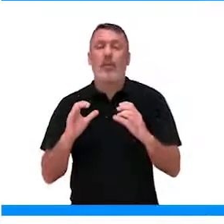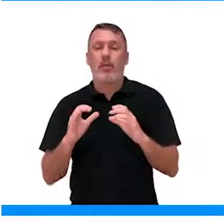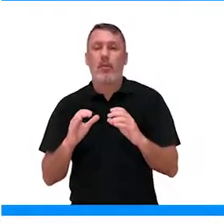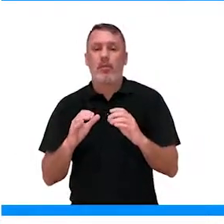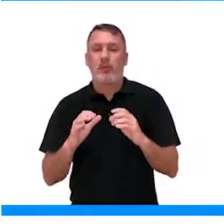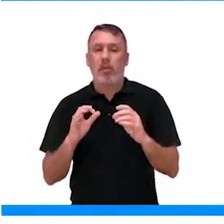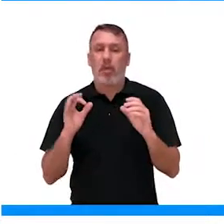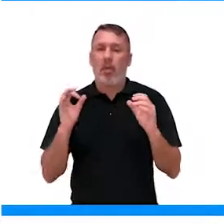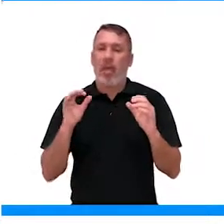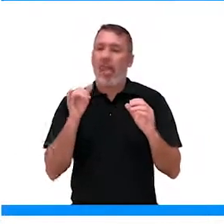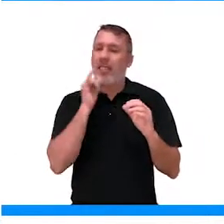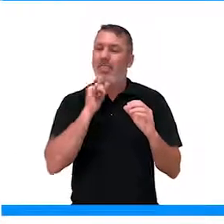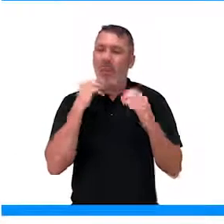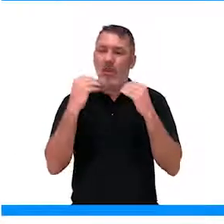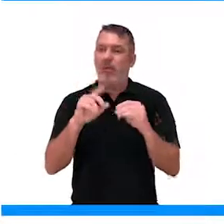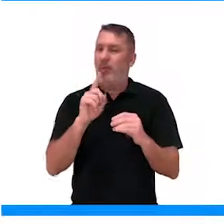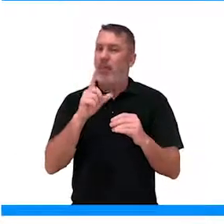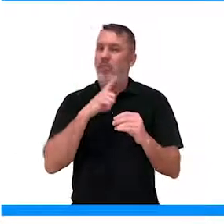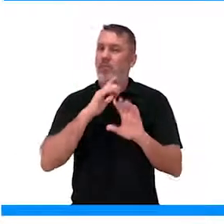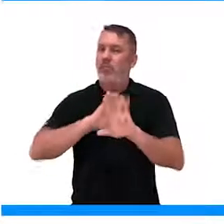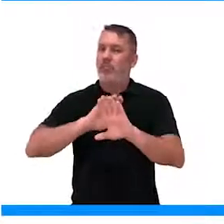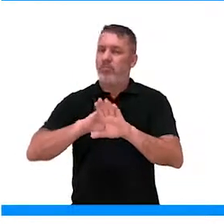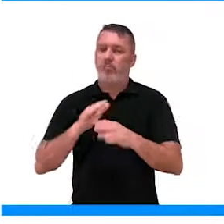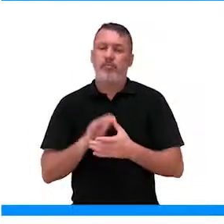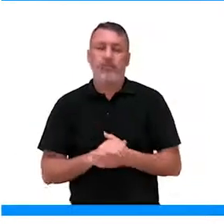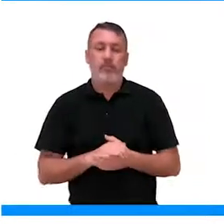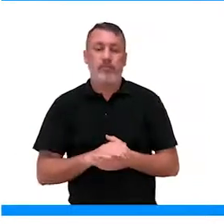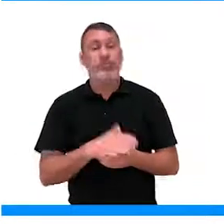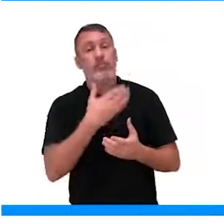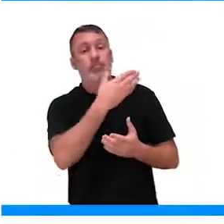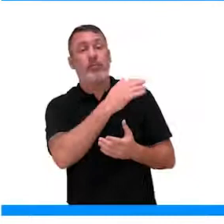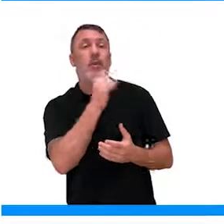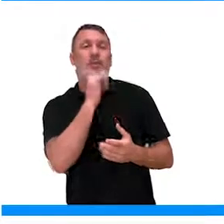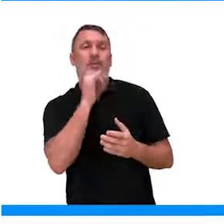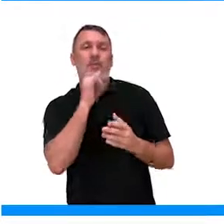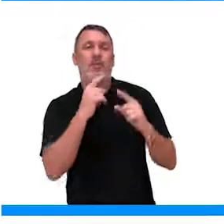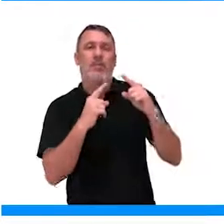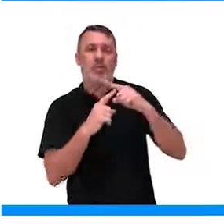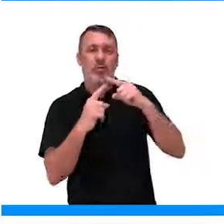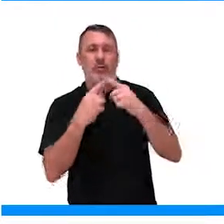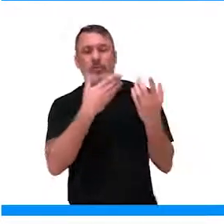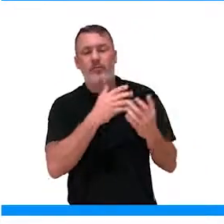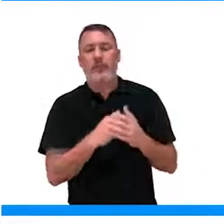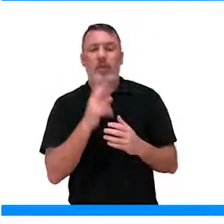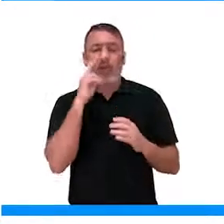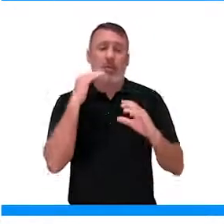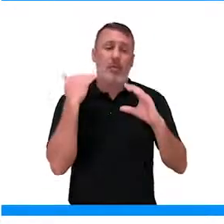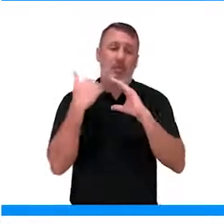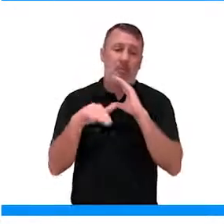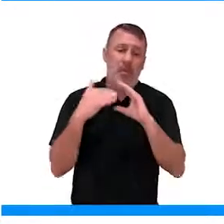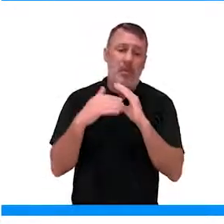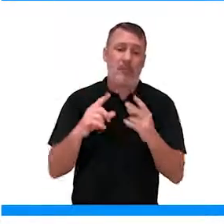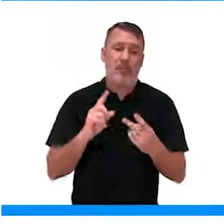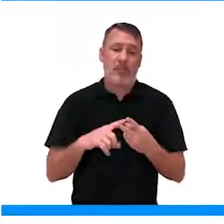no texto. Ele não é escrito inocentemente. E alguns gêneros aí, né? O bilhete, o seminário.